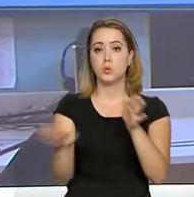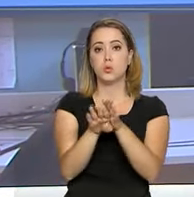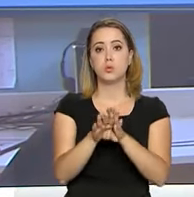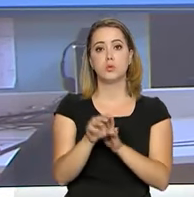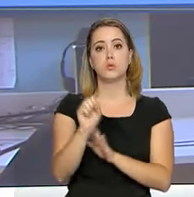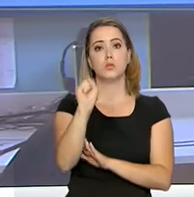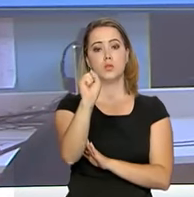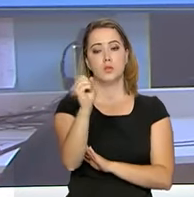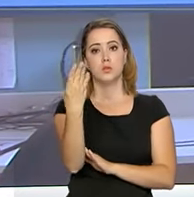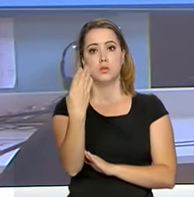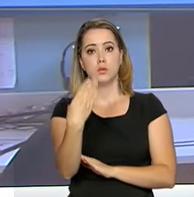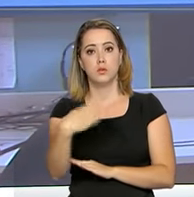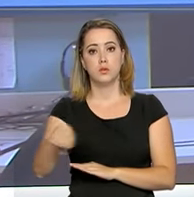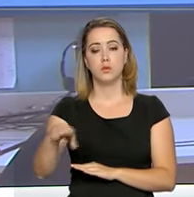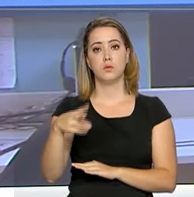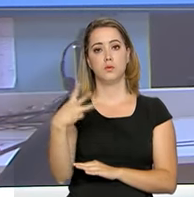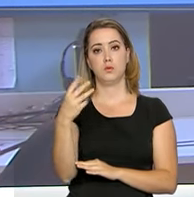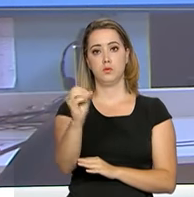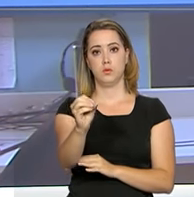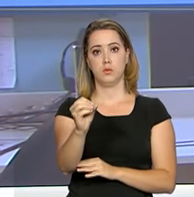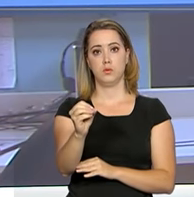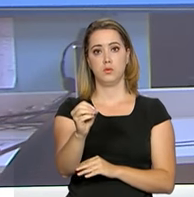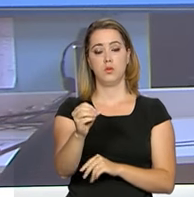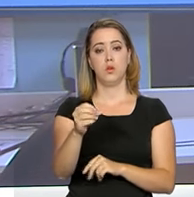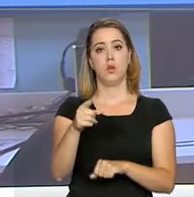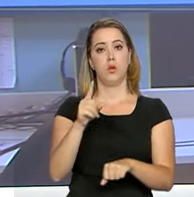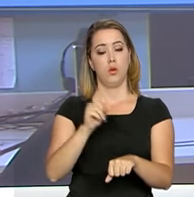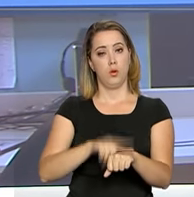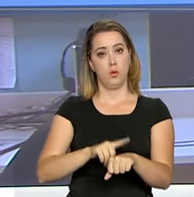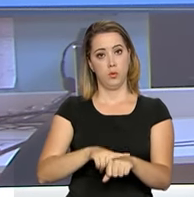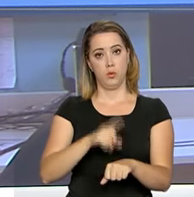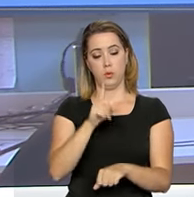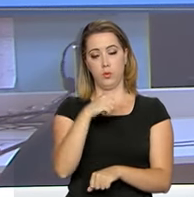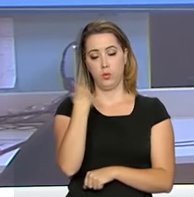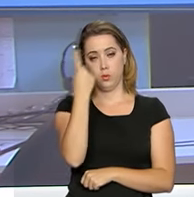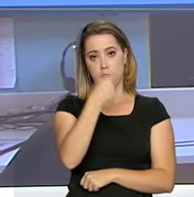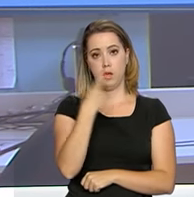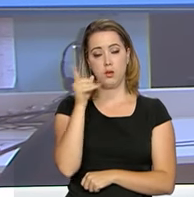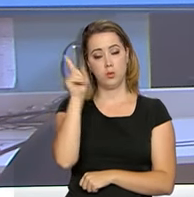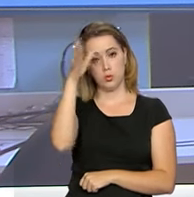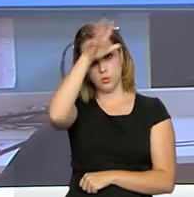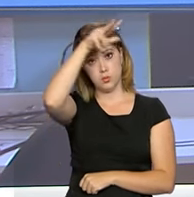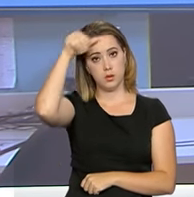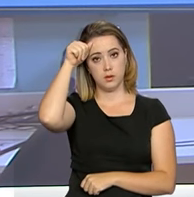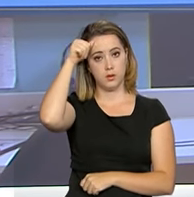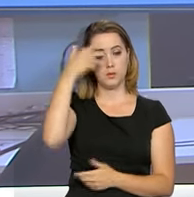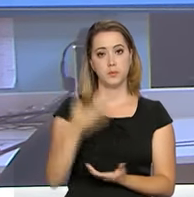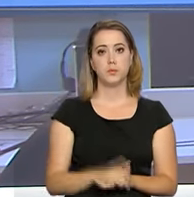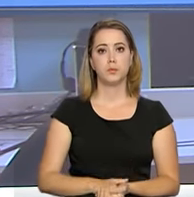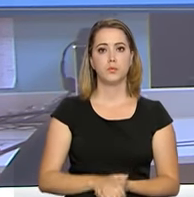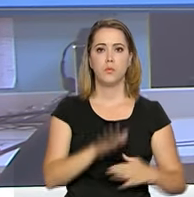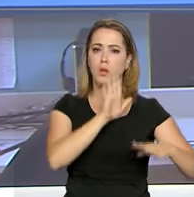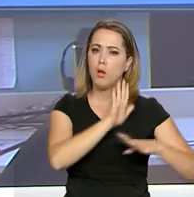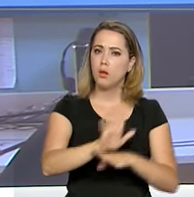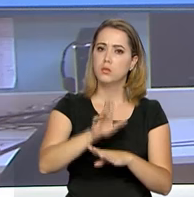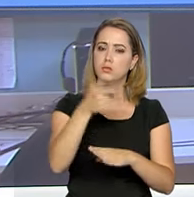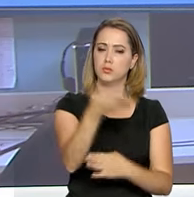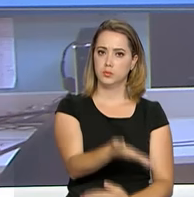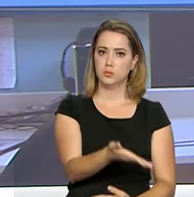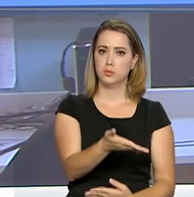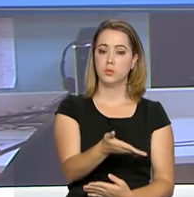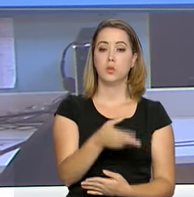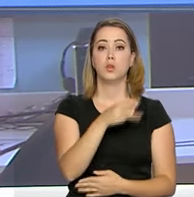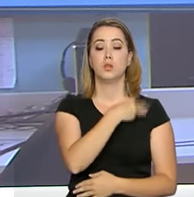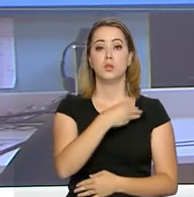para 8:30 da noite horário de Manaus e tem reforço no combate ao aed egipte nesta nesse verão o